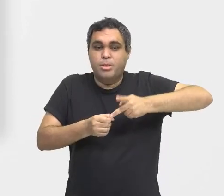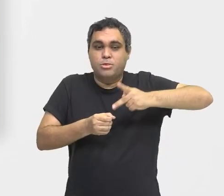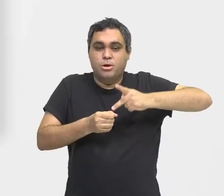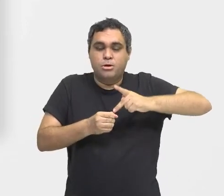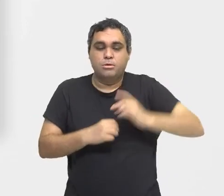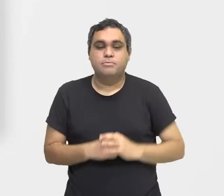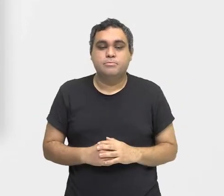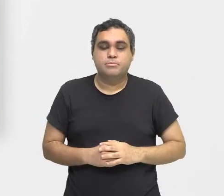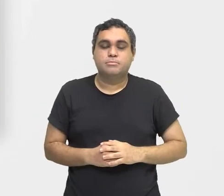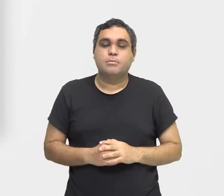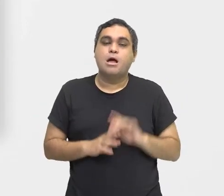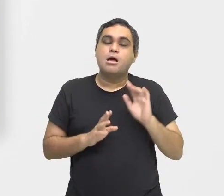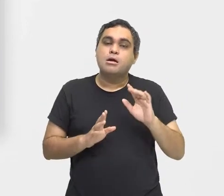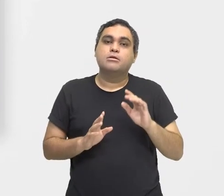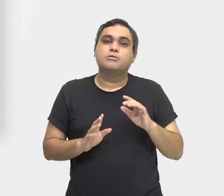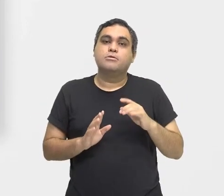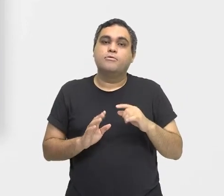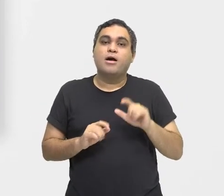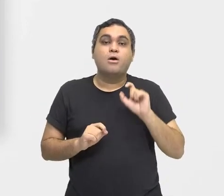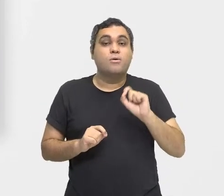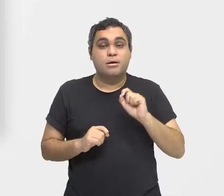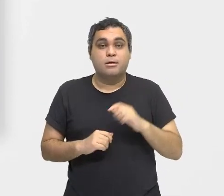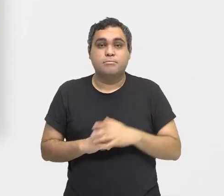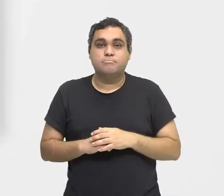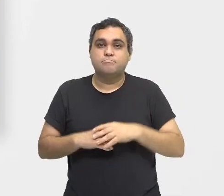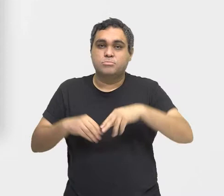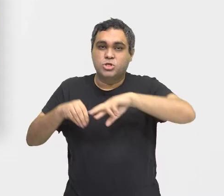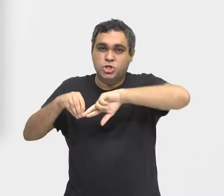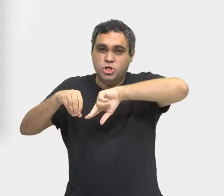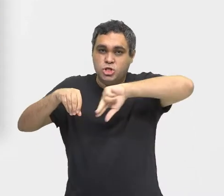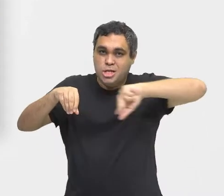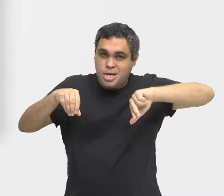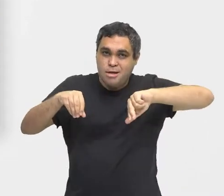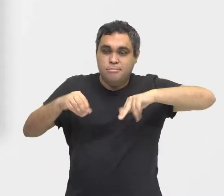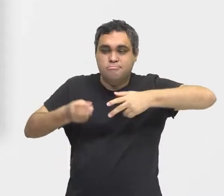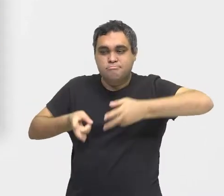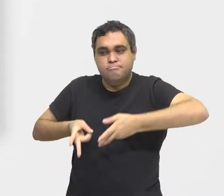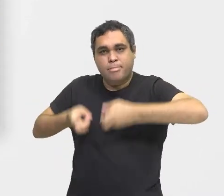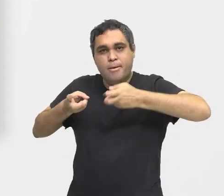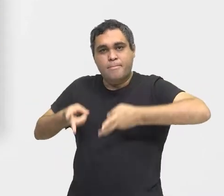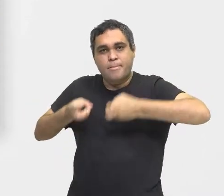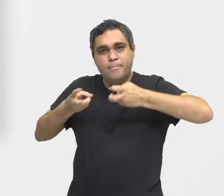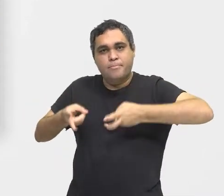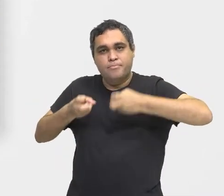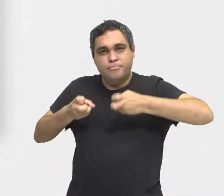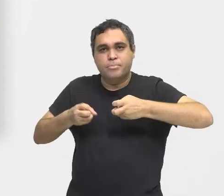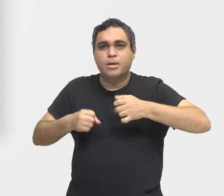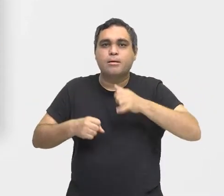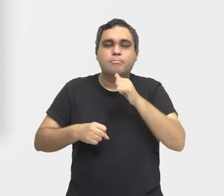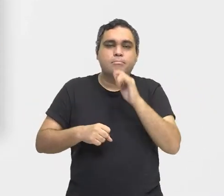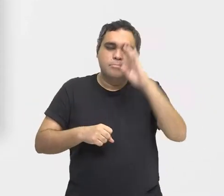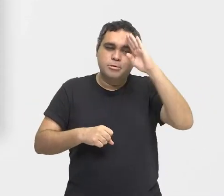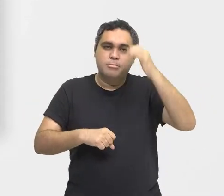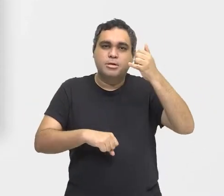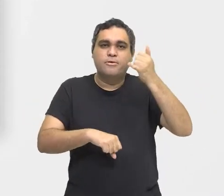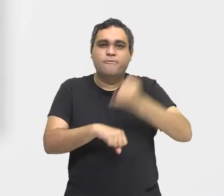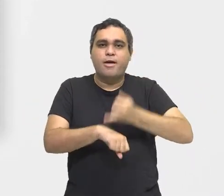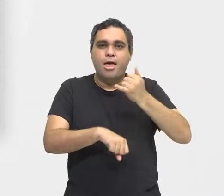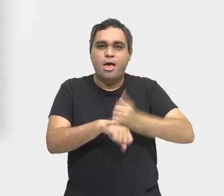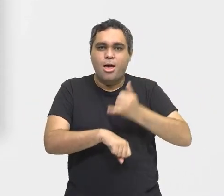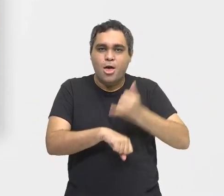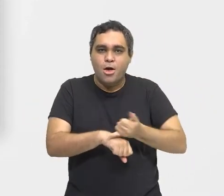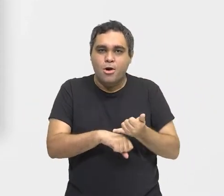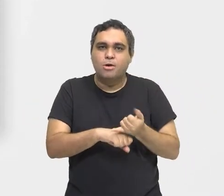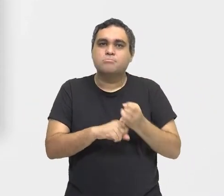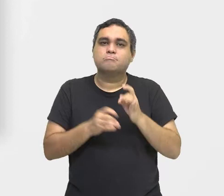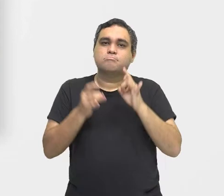de quê? Na produção da extração de minérios, como ferro, que exporta também bastante para outros países, principalmente